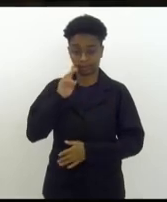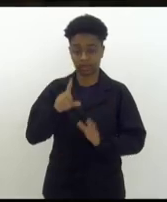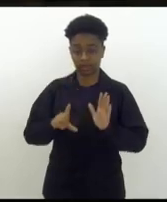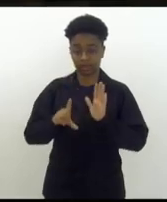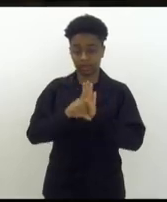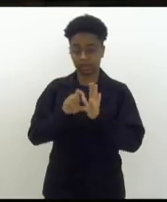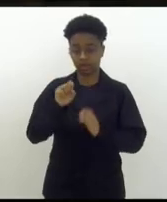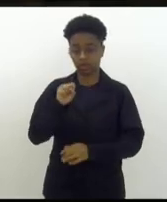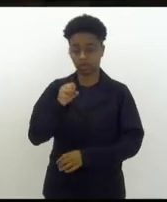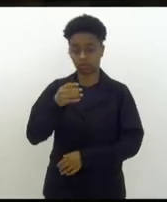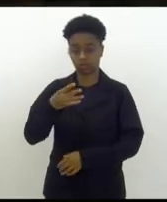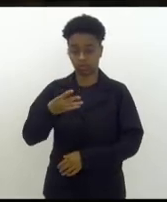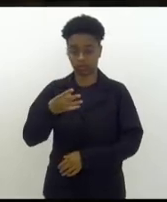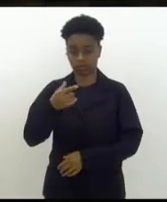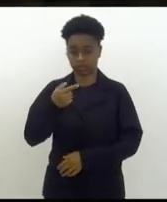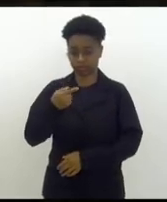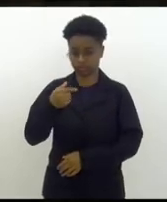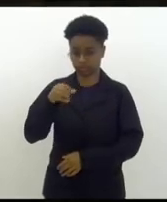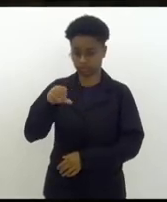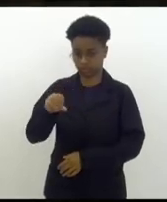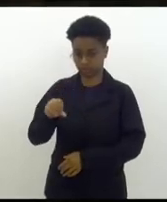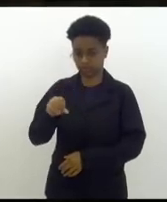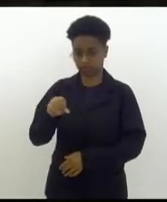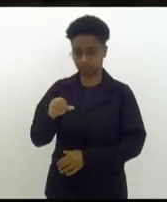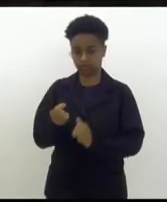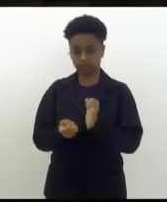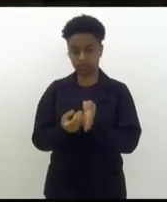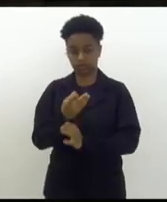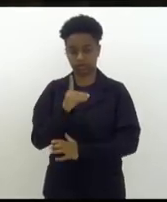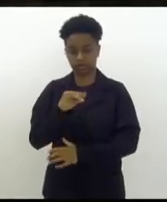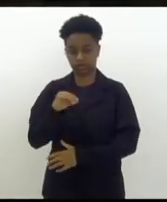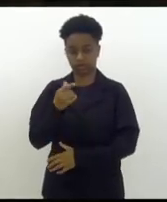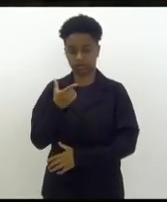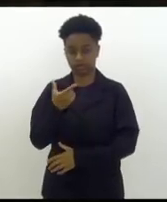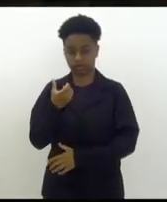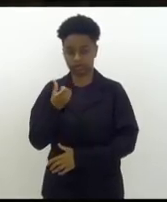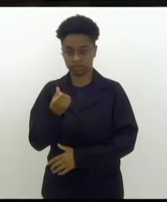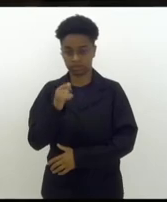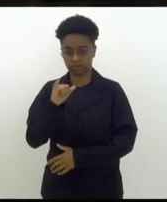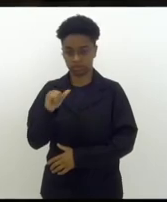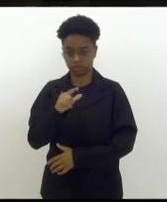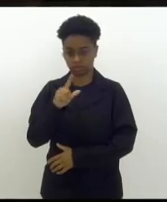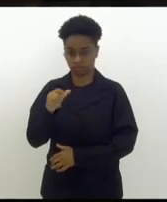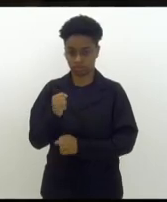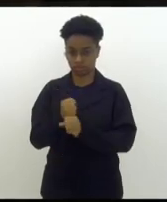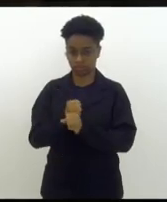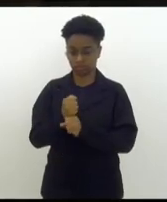8479 de 26 de julho de 2019